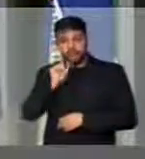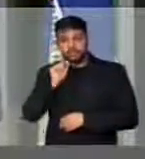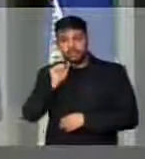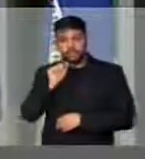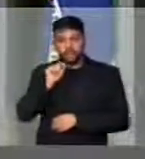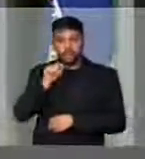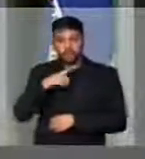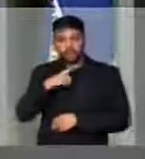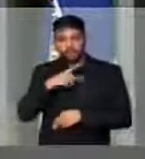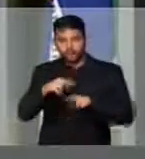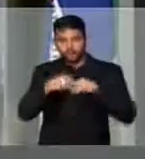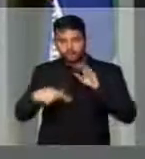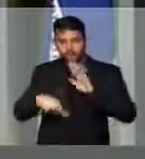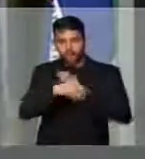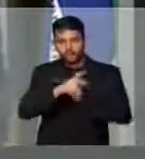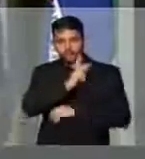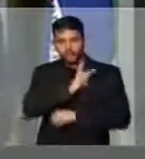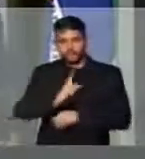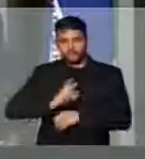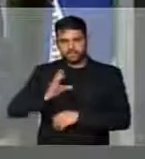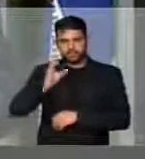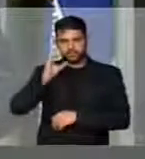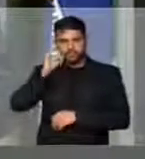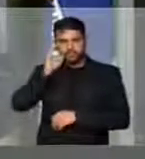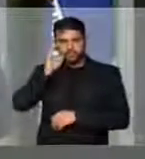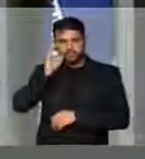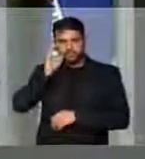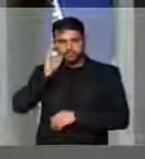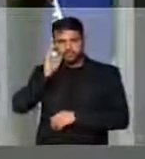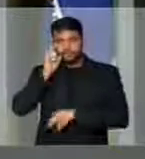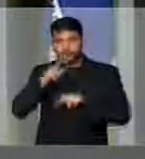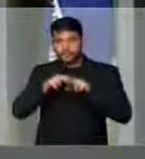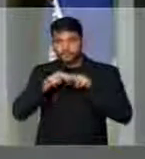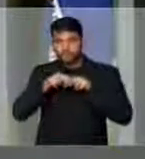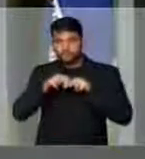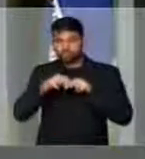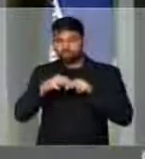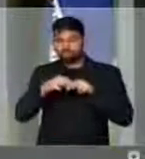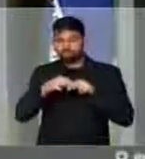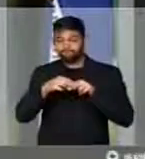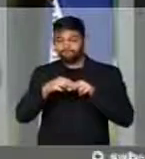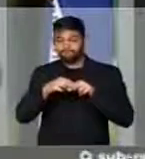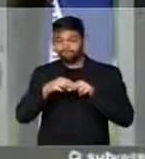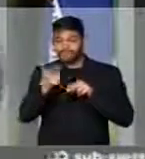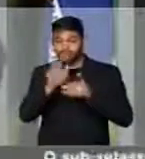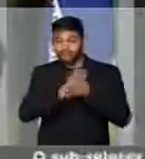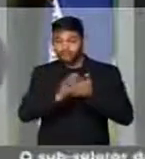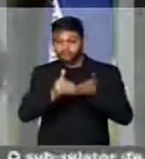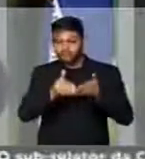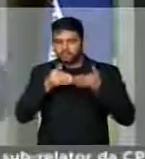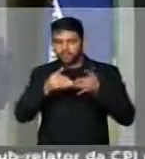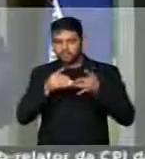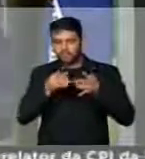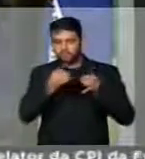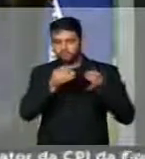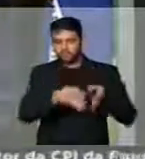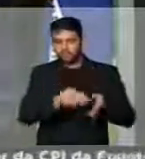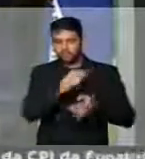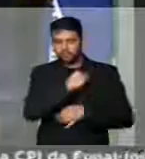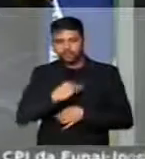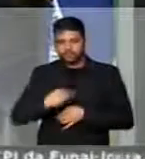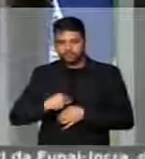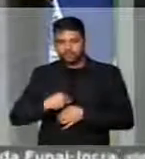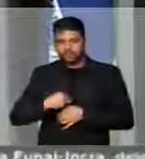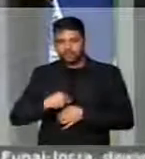entendemos é que o que cabe à senhora Presidente da República, na hipótese de não pedido de exoneração do senhor